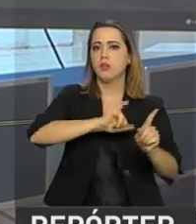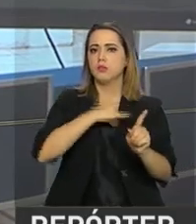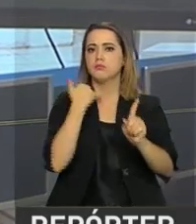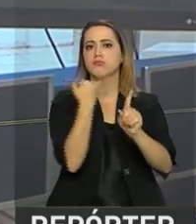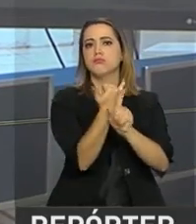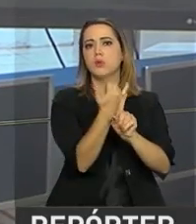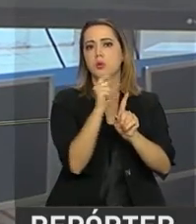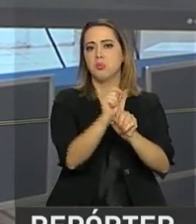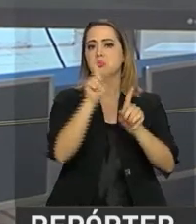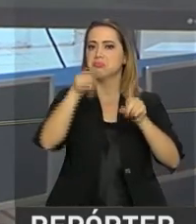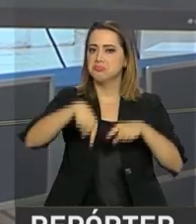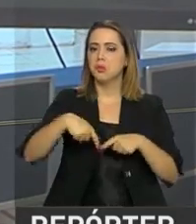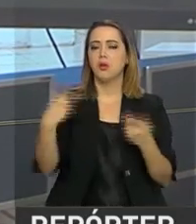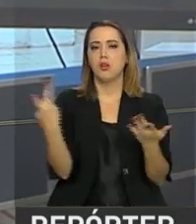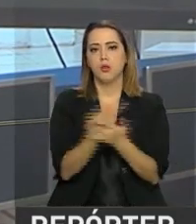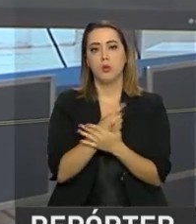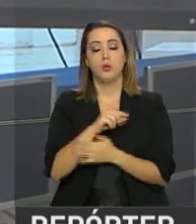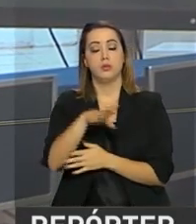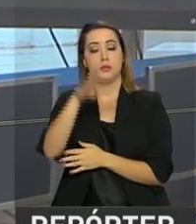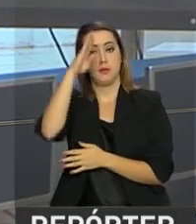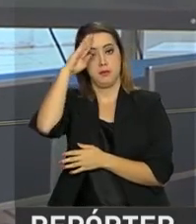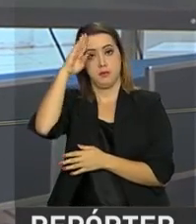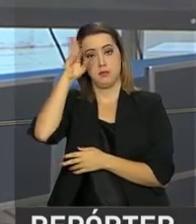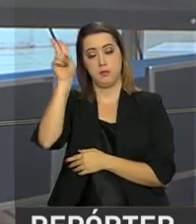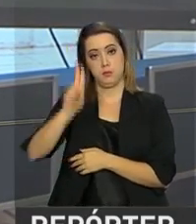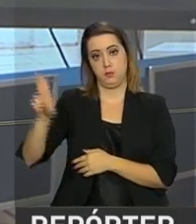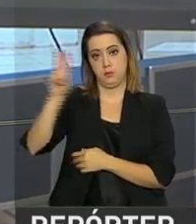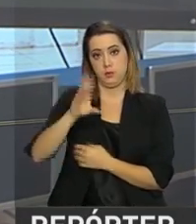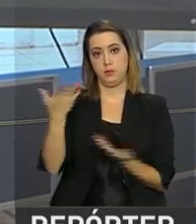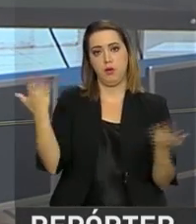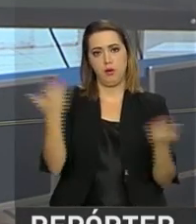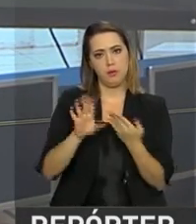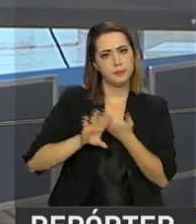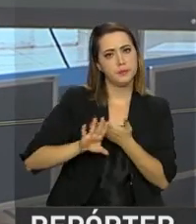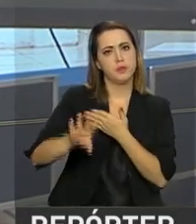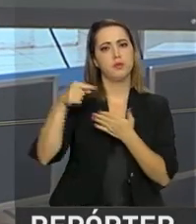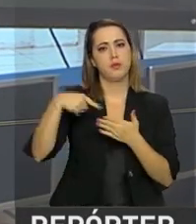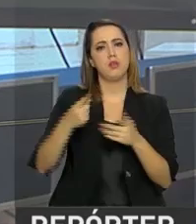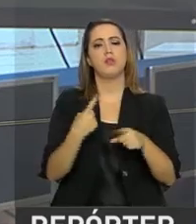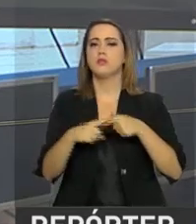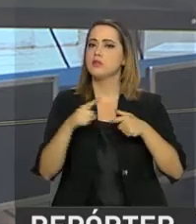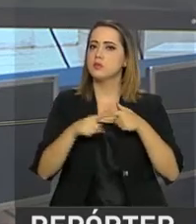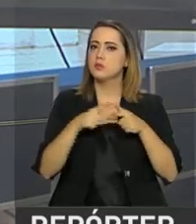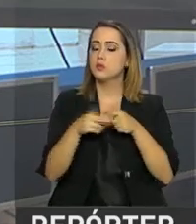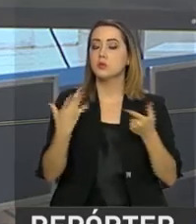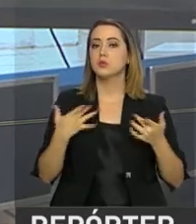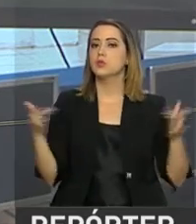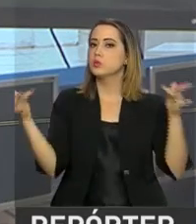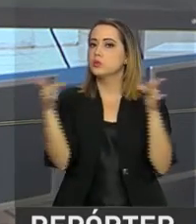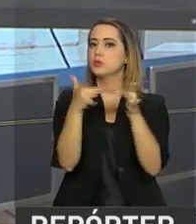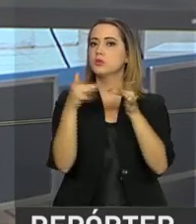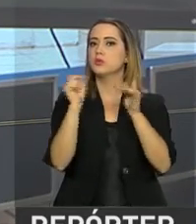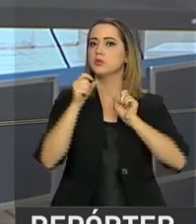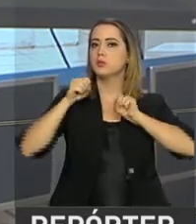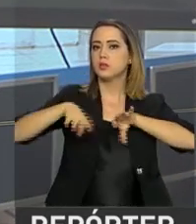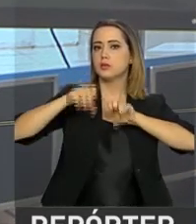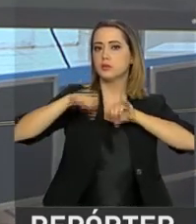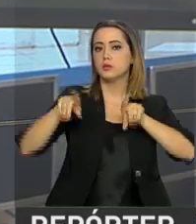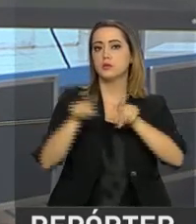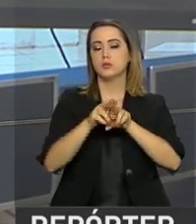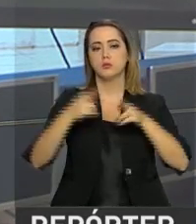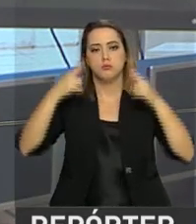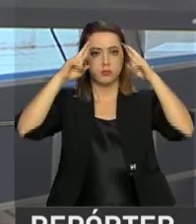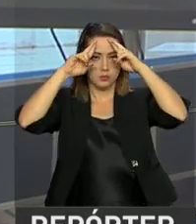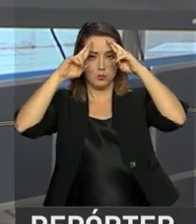bullying são comuns dentro das universidades. E para combater essas práticas, hoje o governo lançou um pacto para a educação e respeito aos